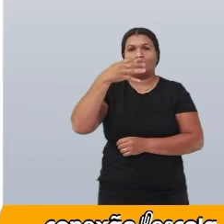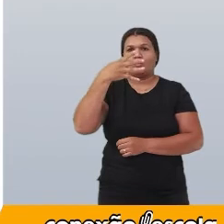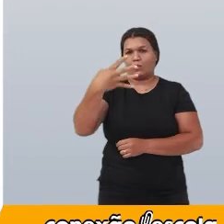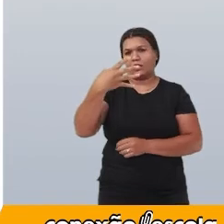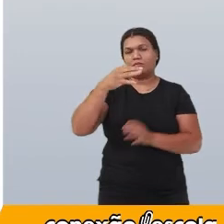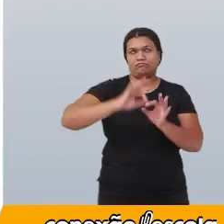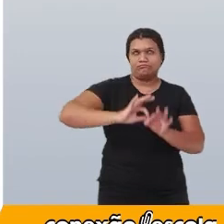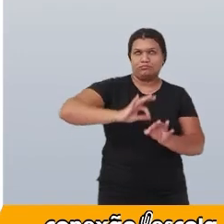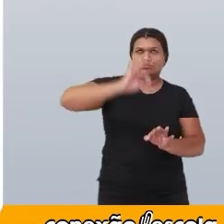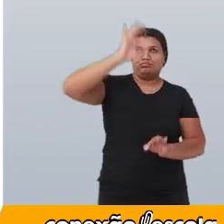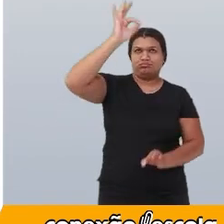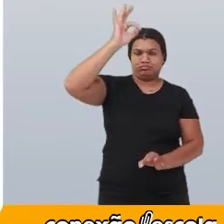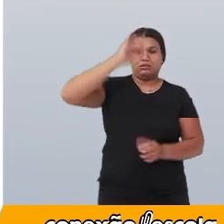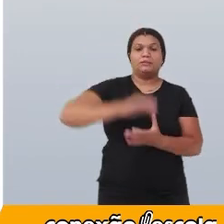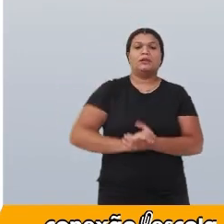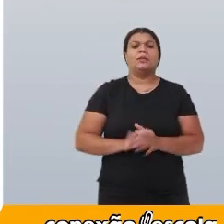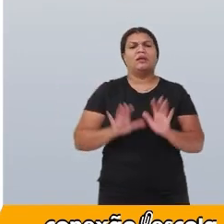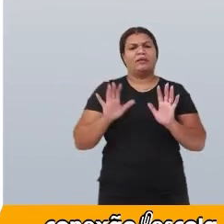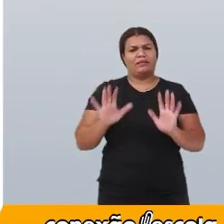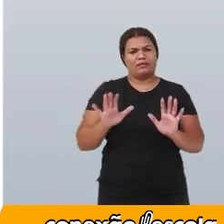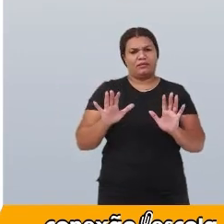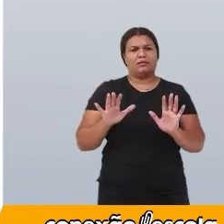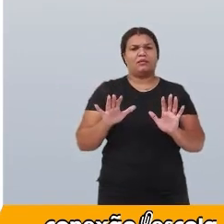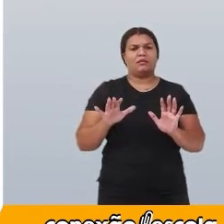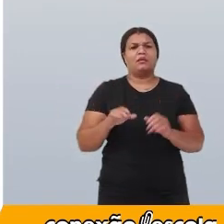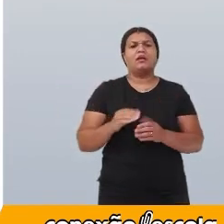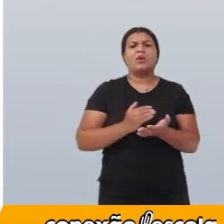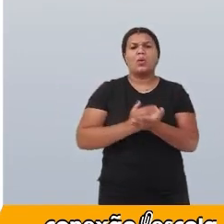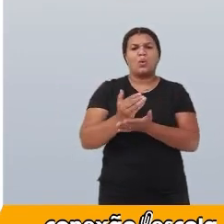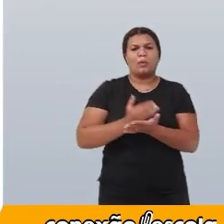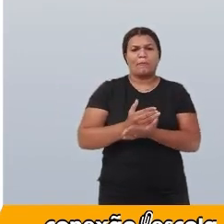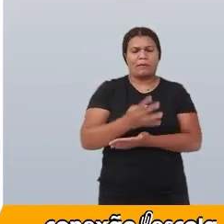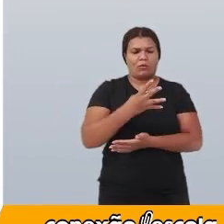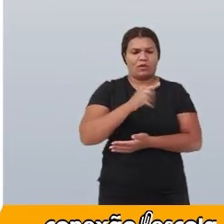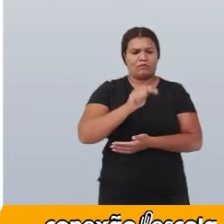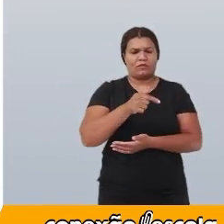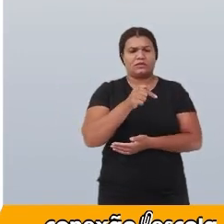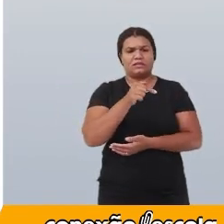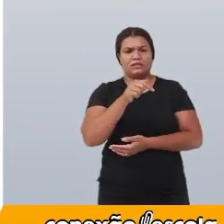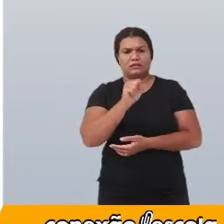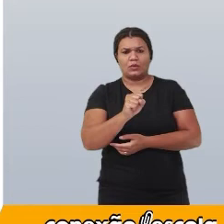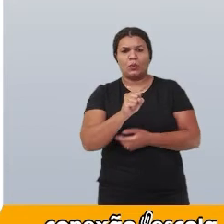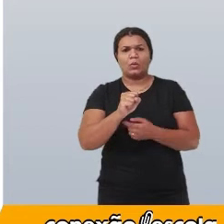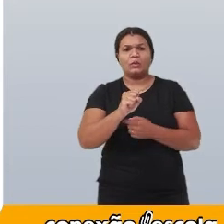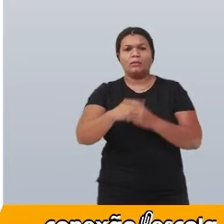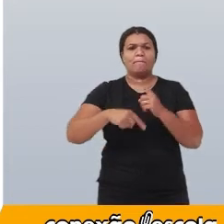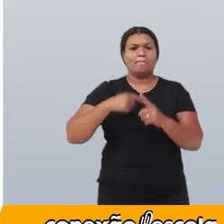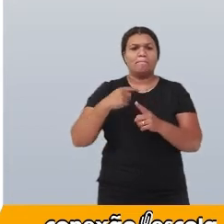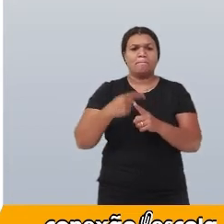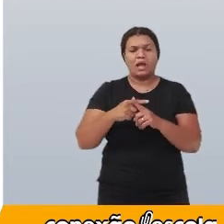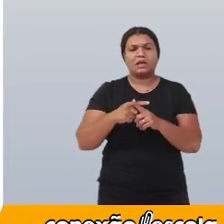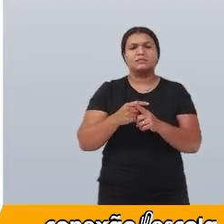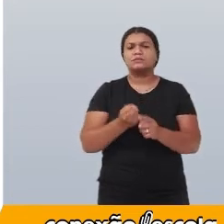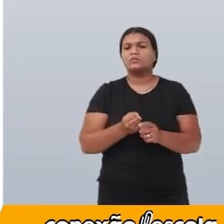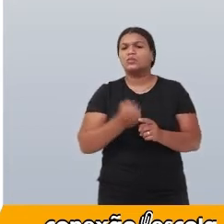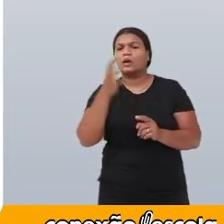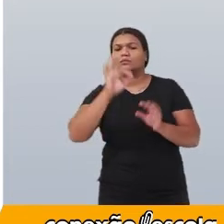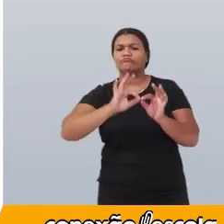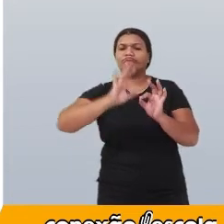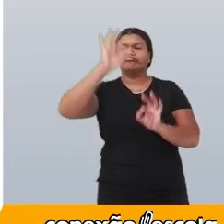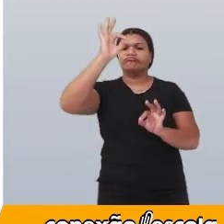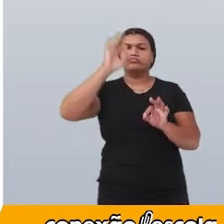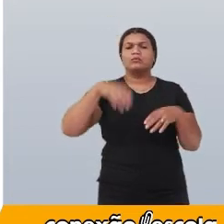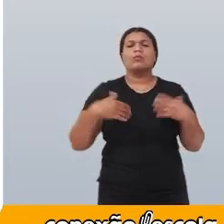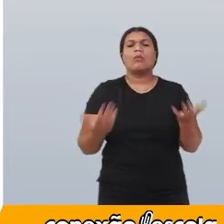metros. De quantos metros a altura inicial da casa foi aumentada? E aí, você sabe me